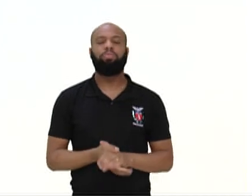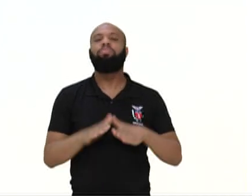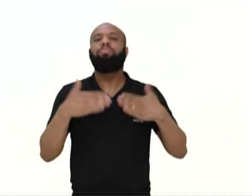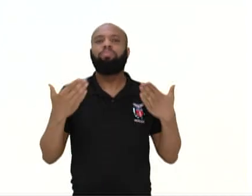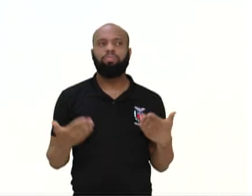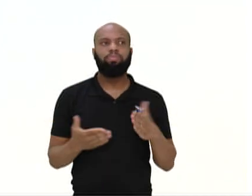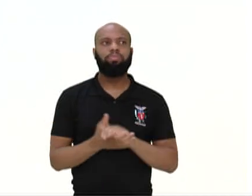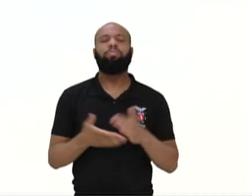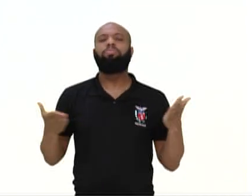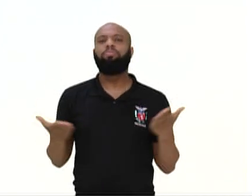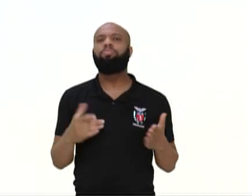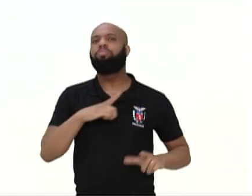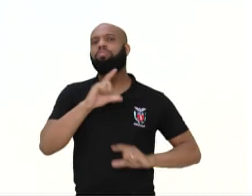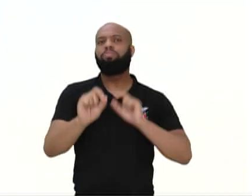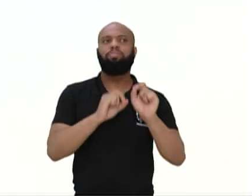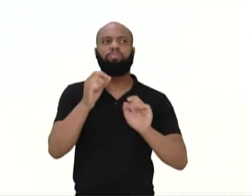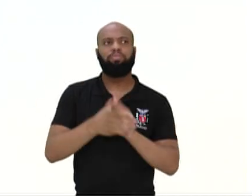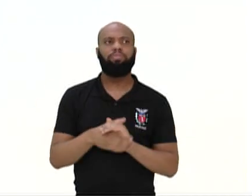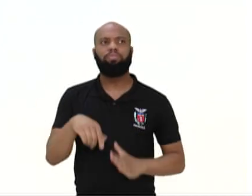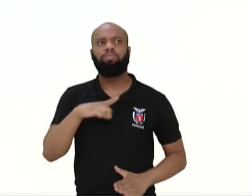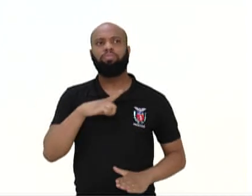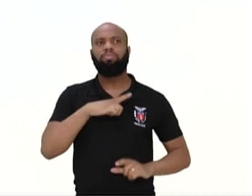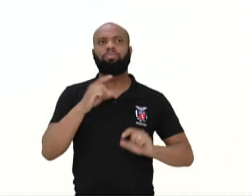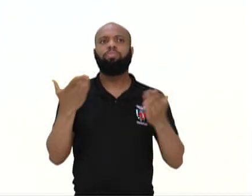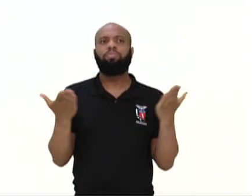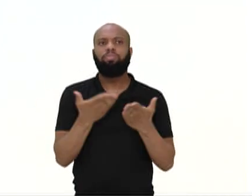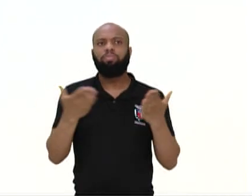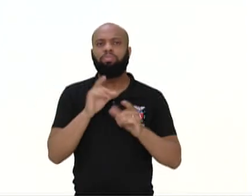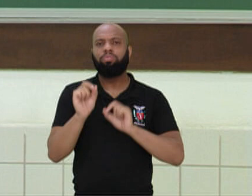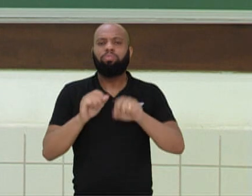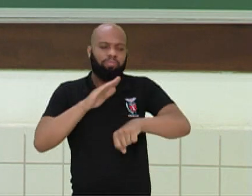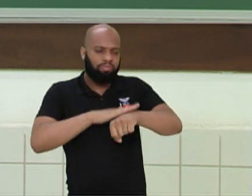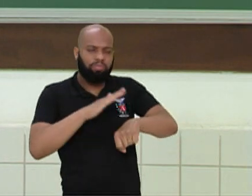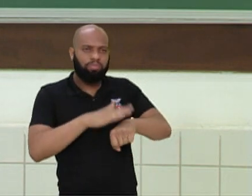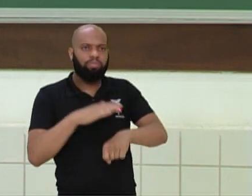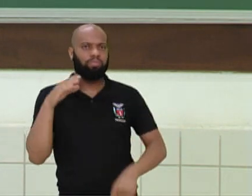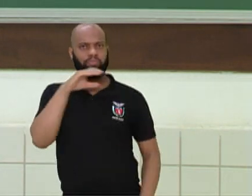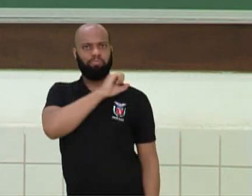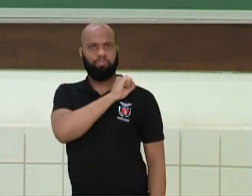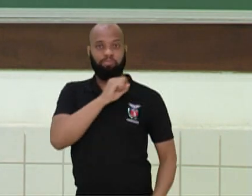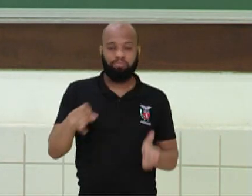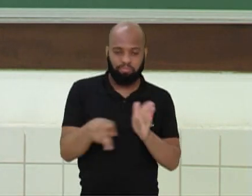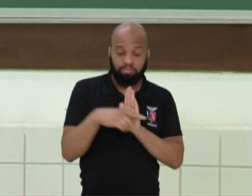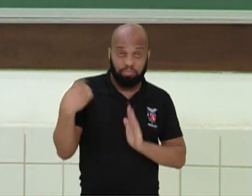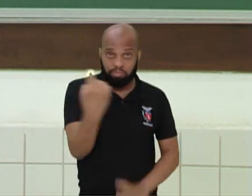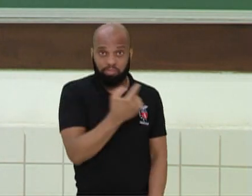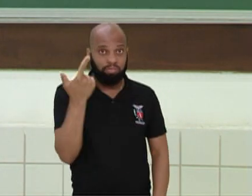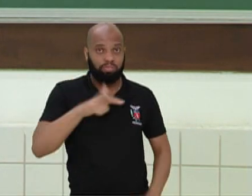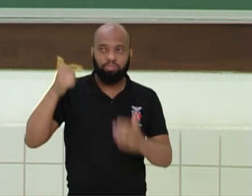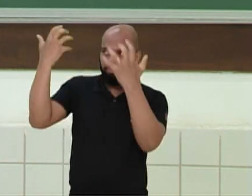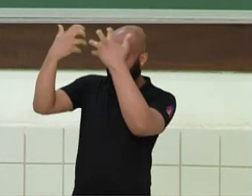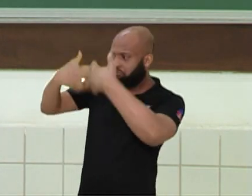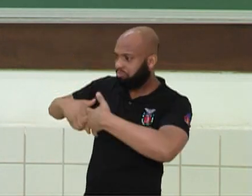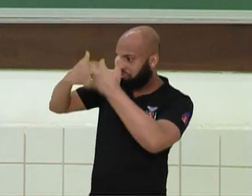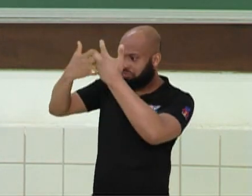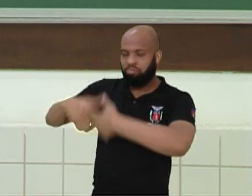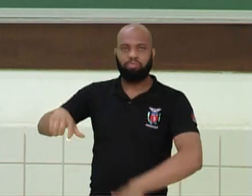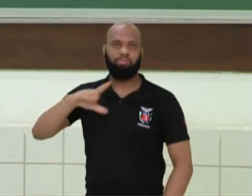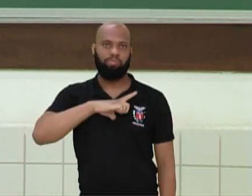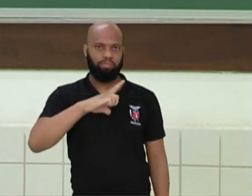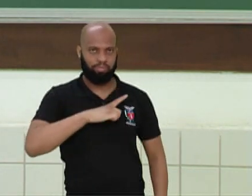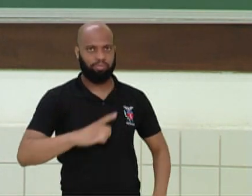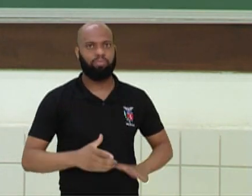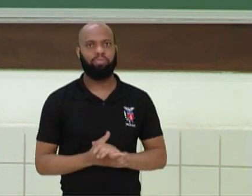Acá temos um ratito, um momentinho, para nós refletirmos, para a